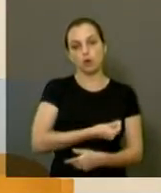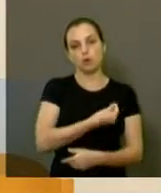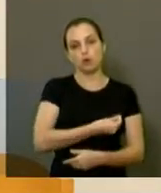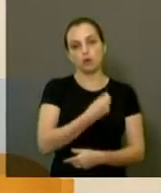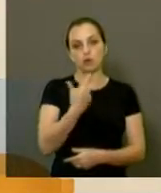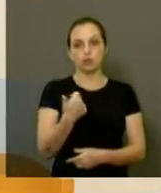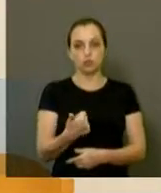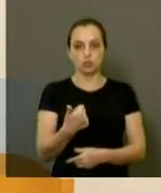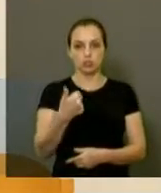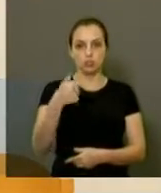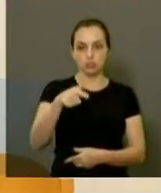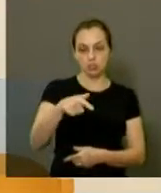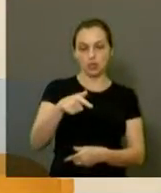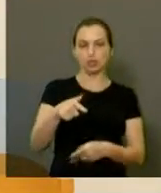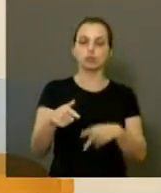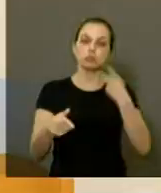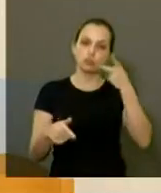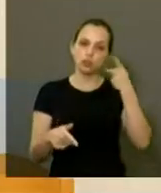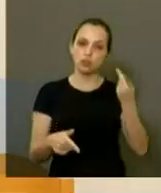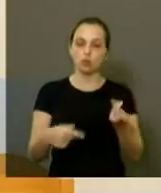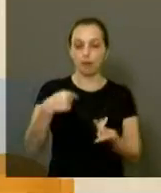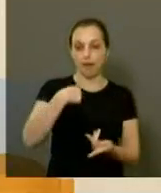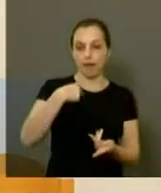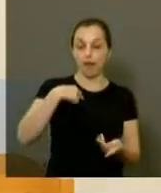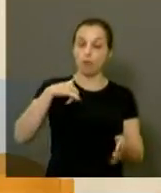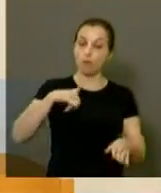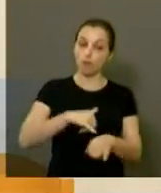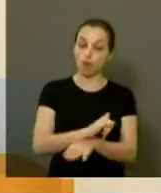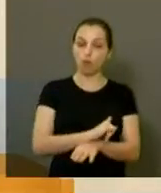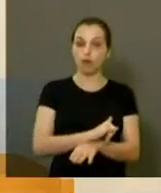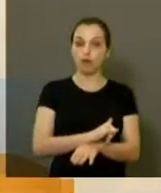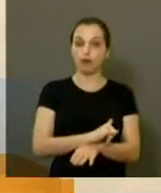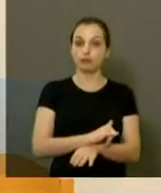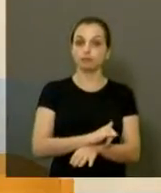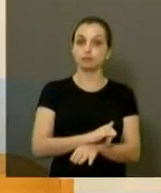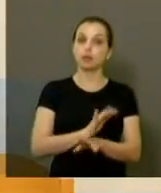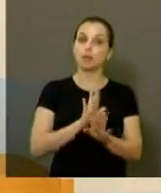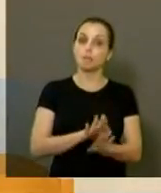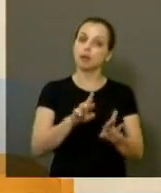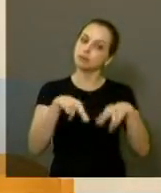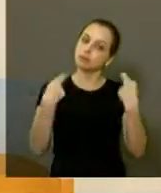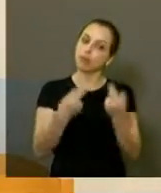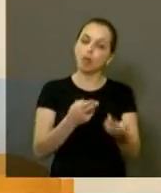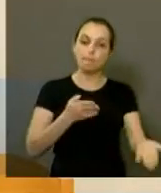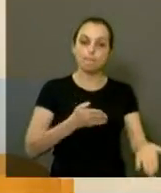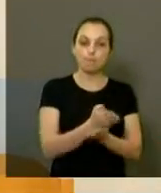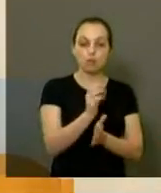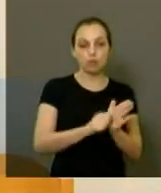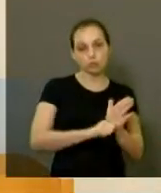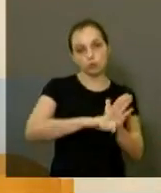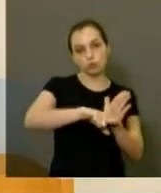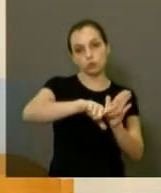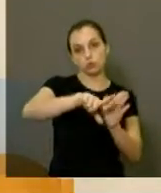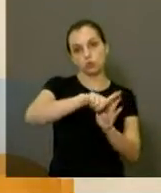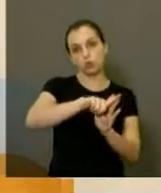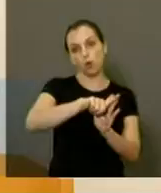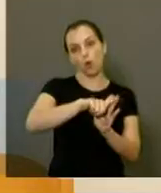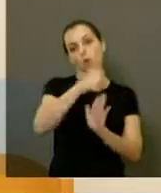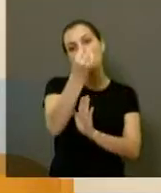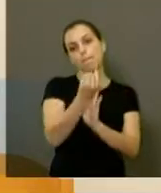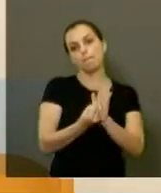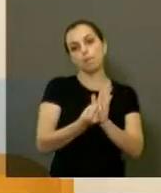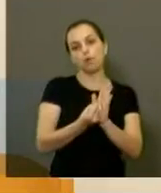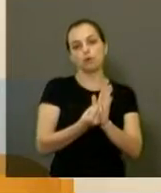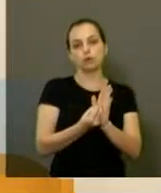de 17 vereadores, com a ausência deste vereador, acabou aprovando o aumento na famosa taxa do